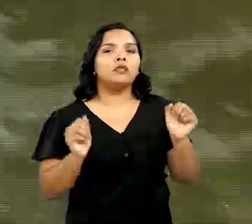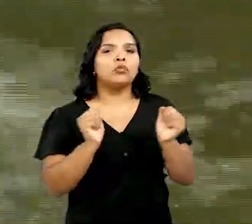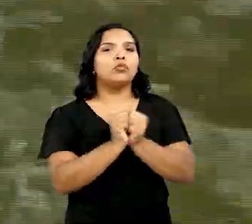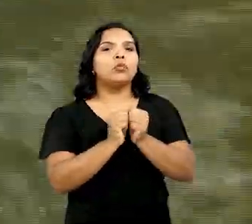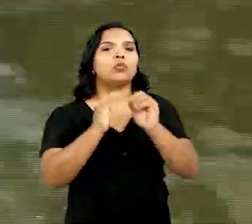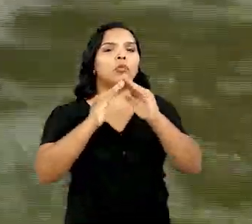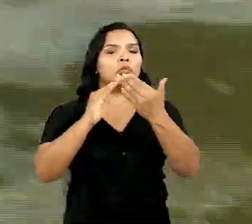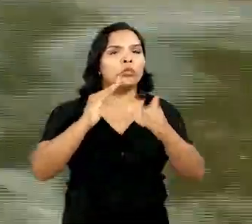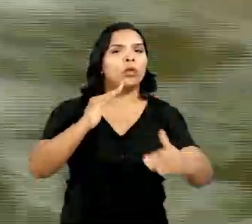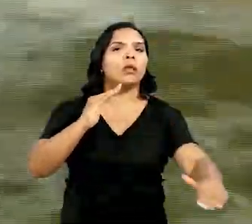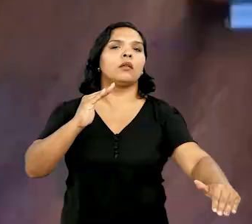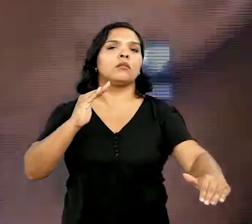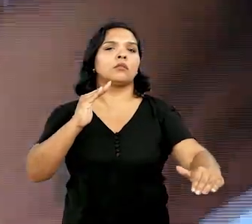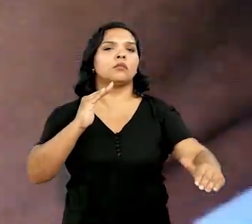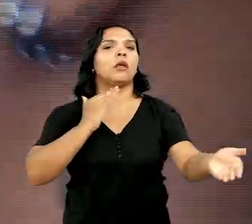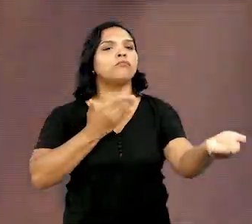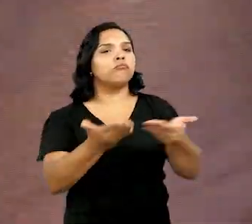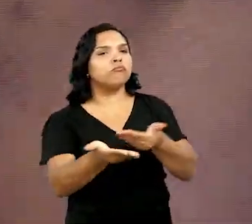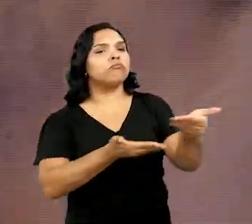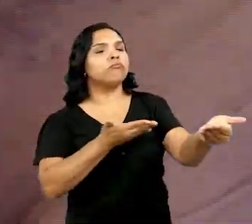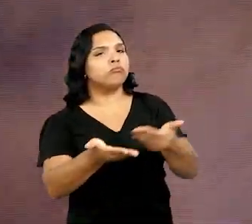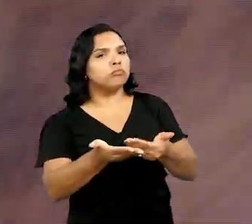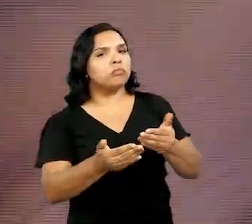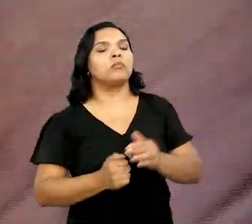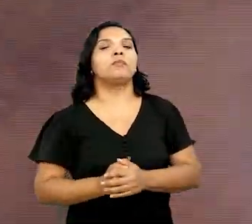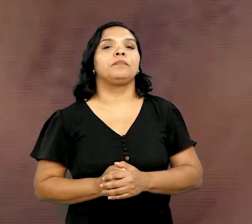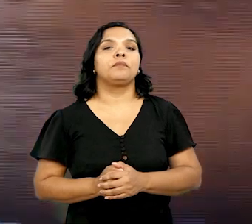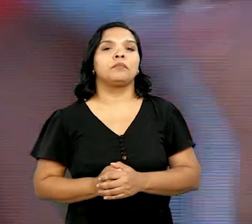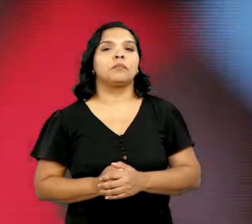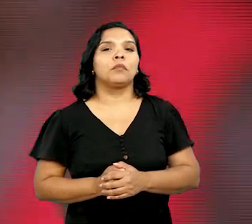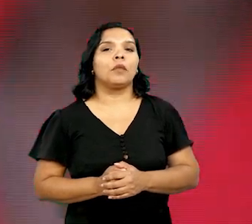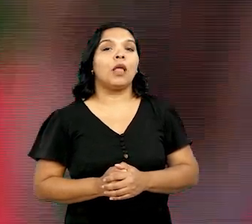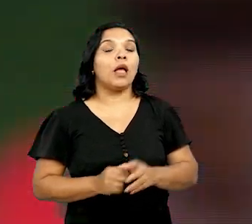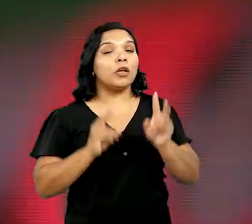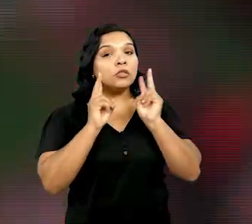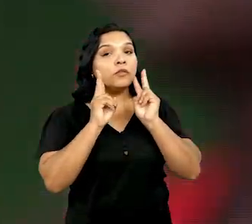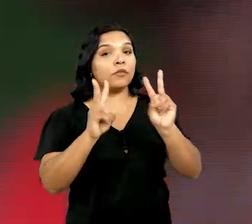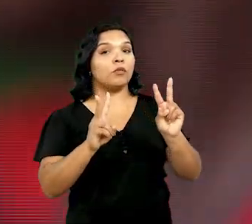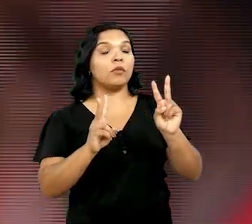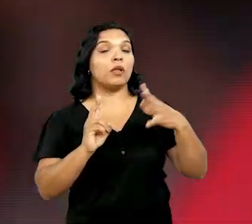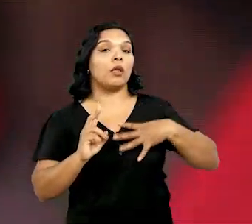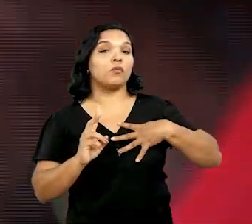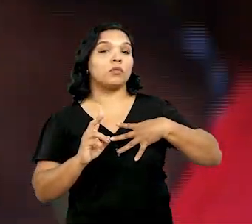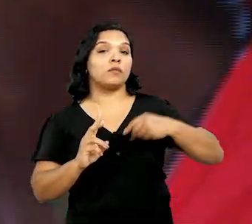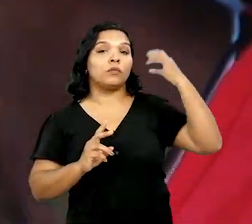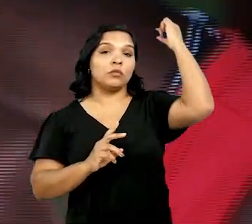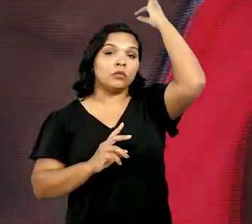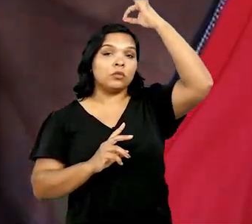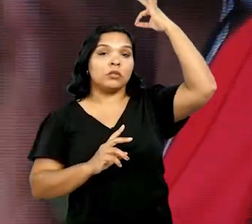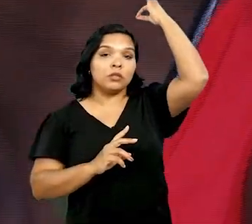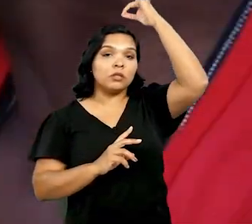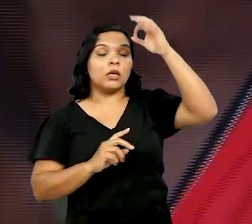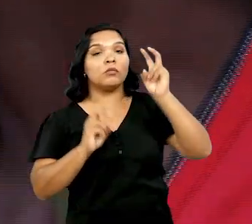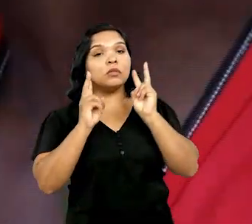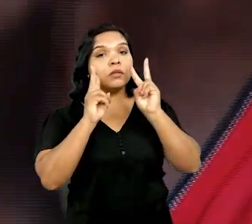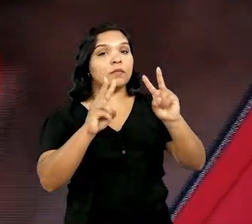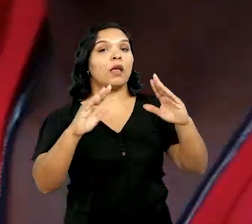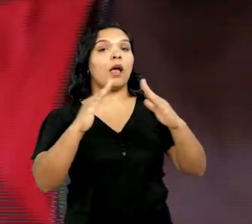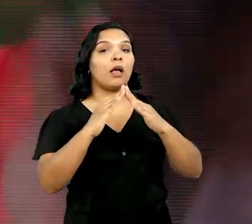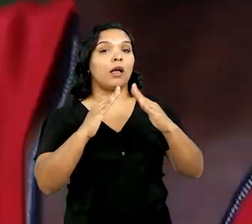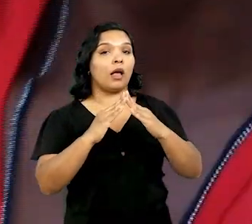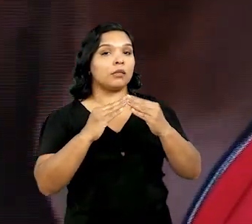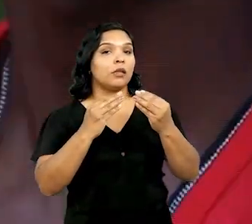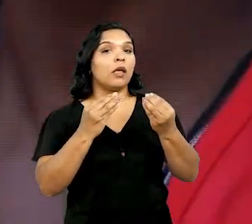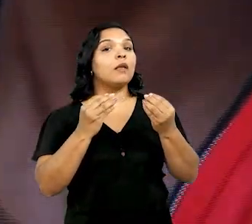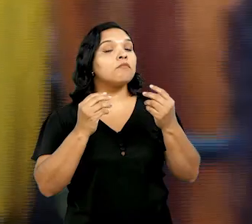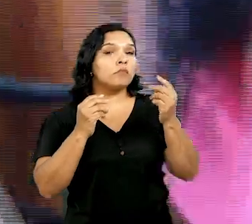os terreiros em função da água. A gente considerou os filhos de santo daquela casa, se eles identificavam aquela casa